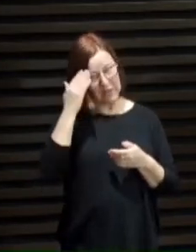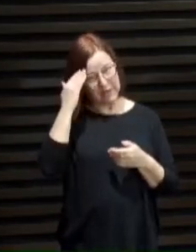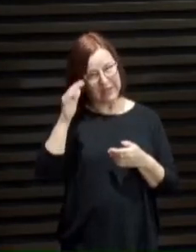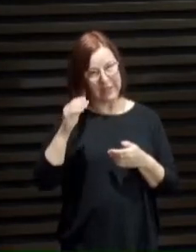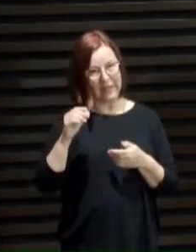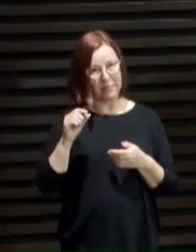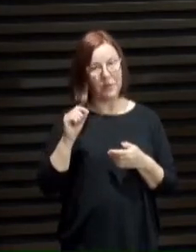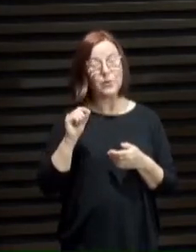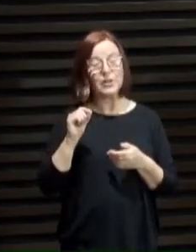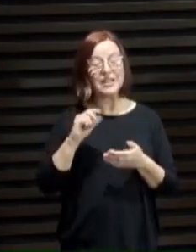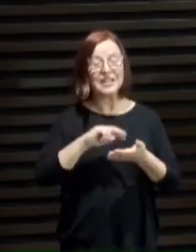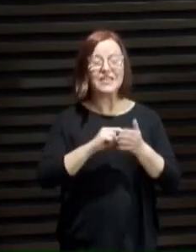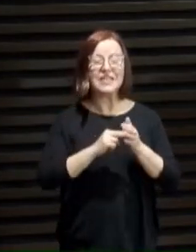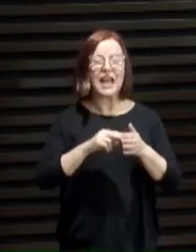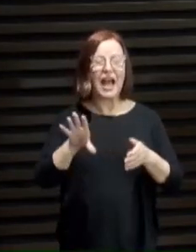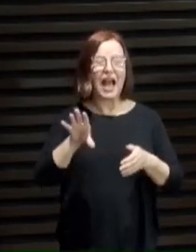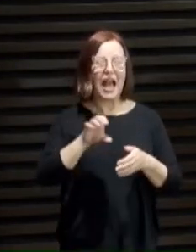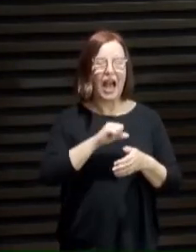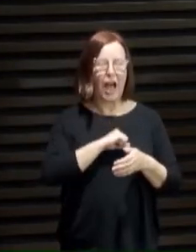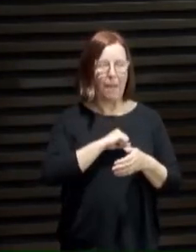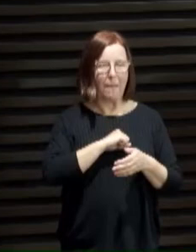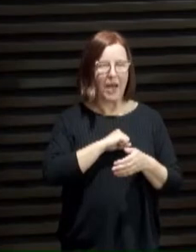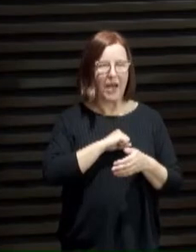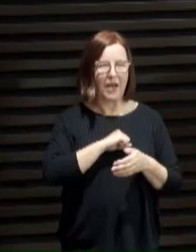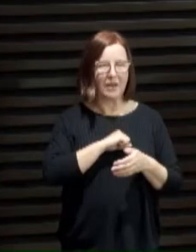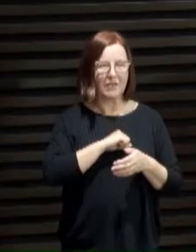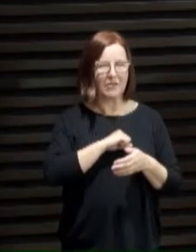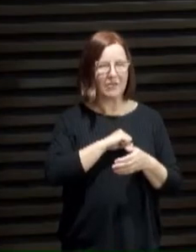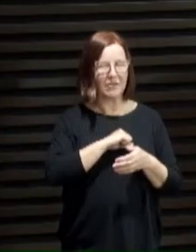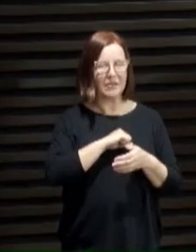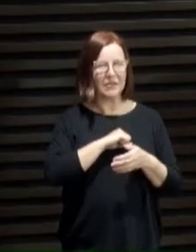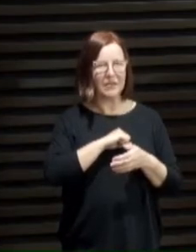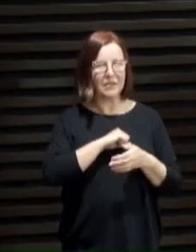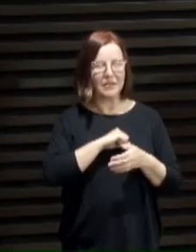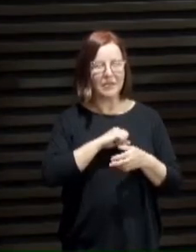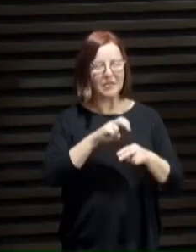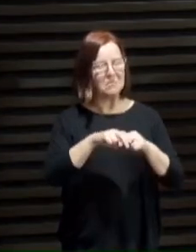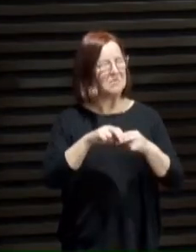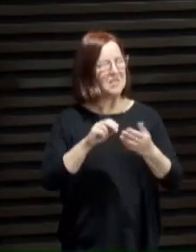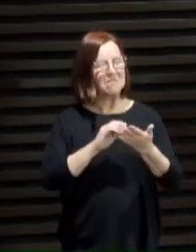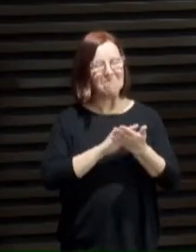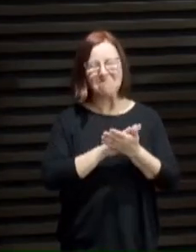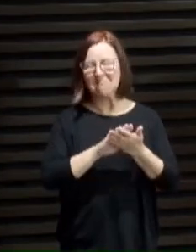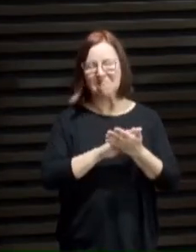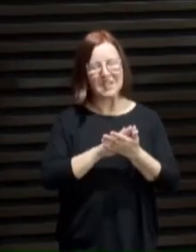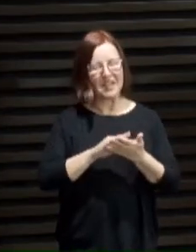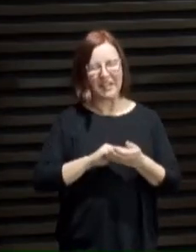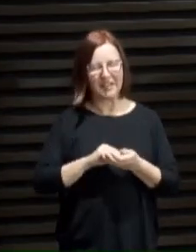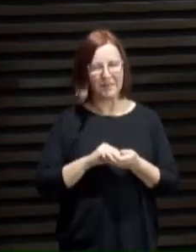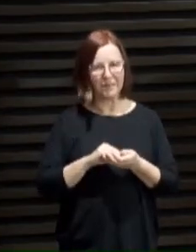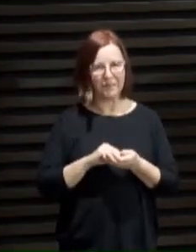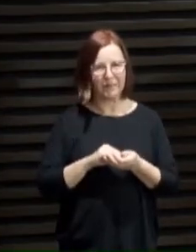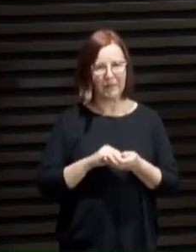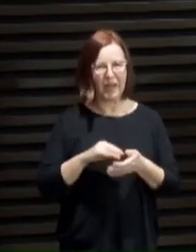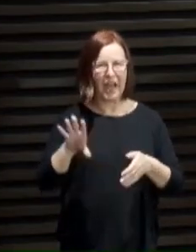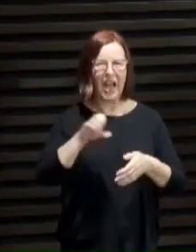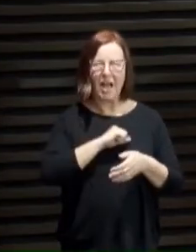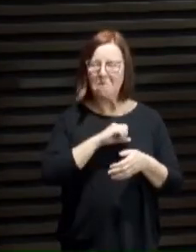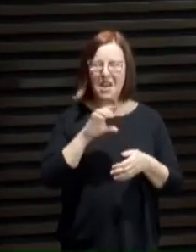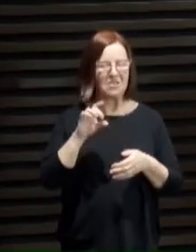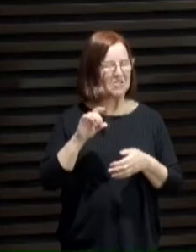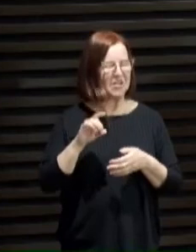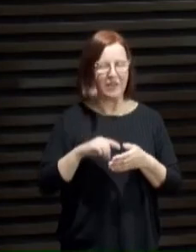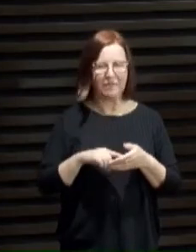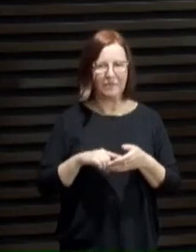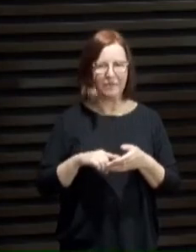ser amado por nada. Você não sabe o que é ser amado simplesmente por ser amado. Então